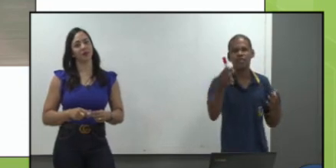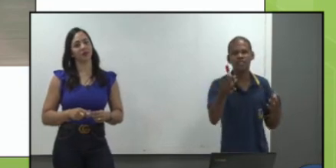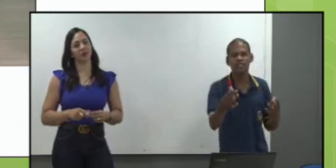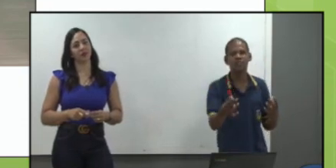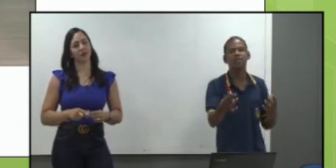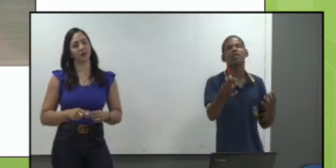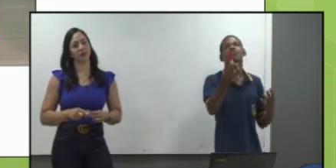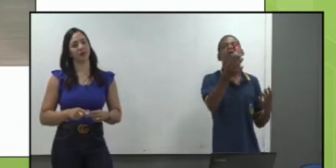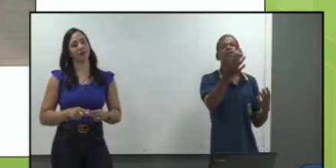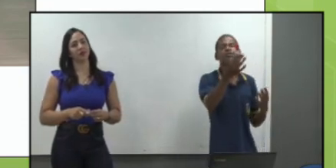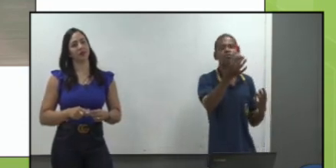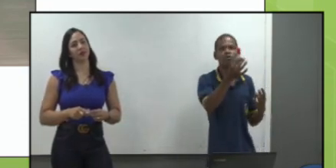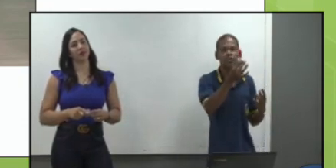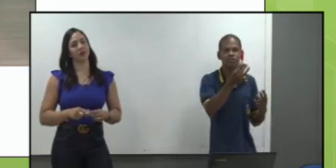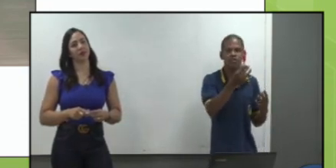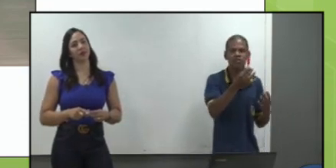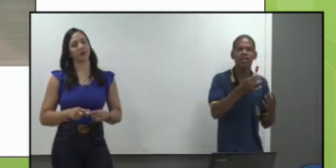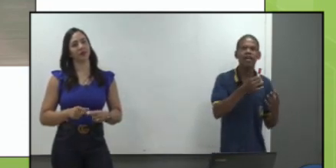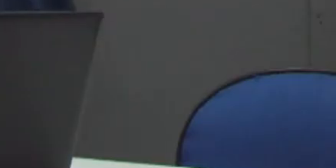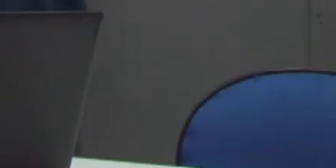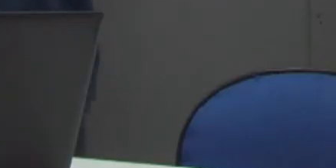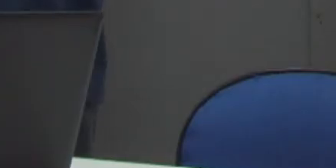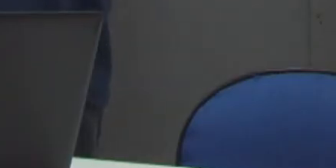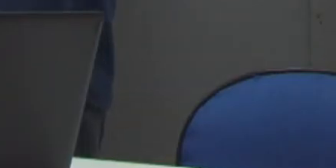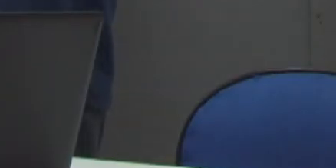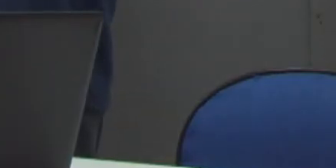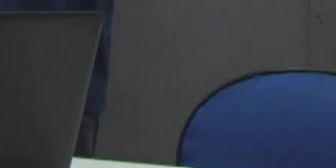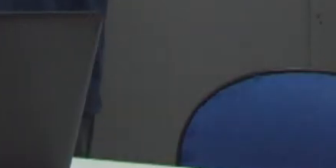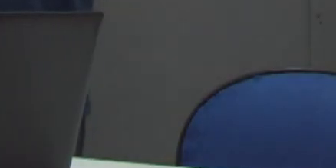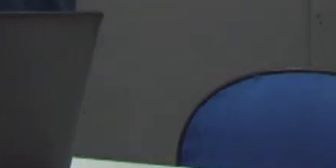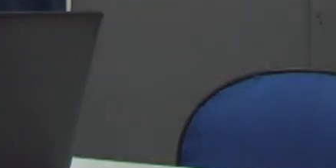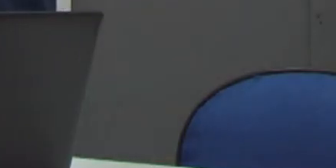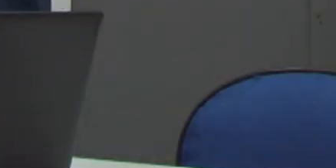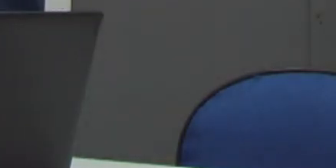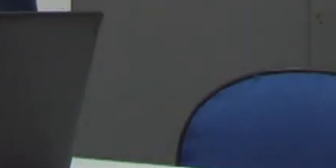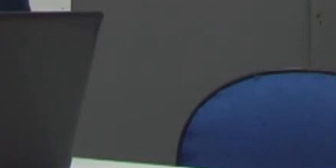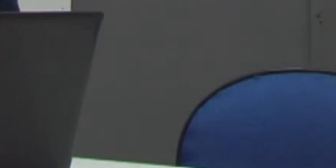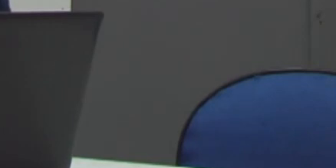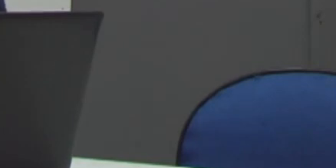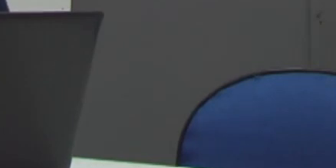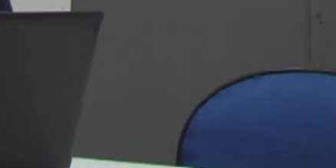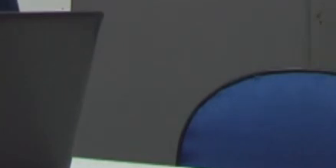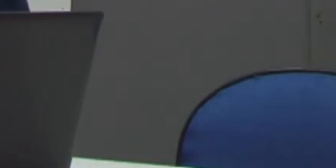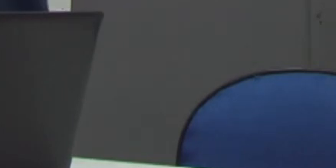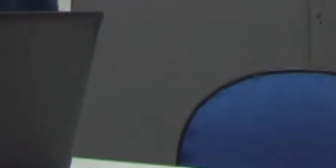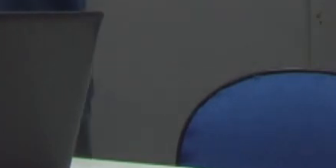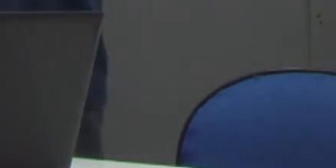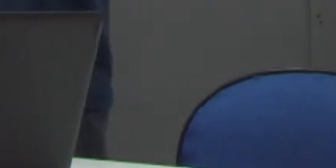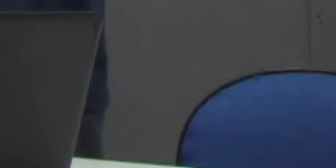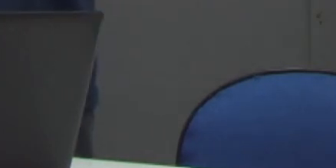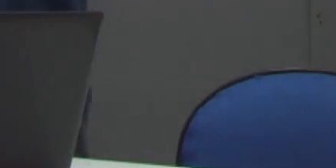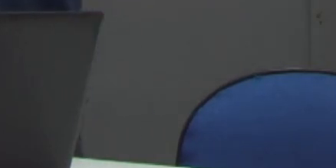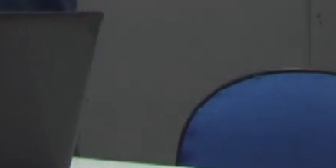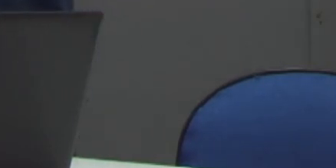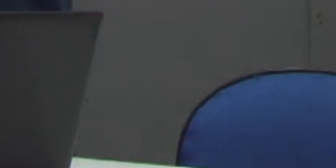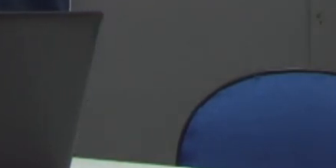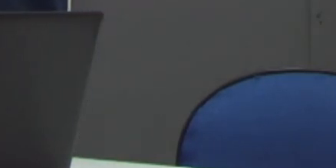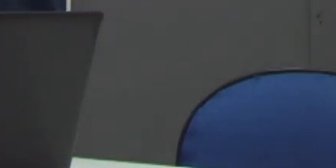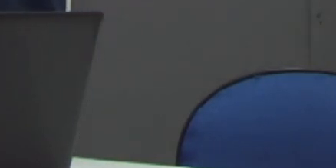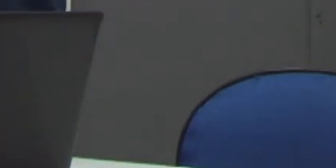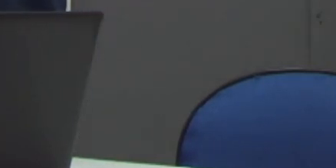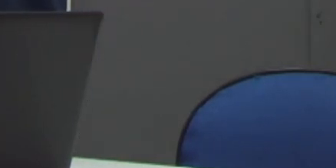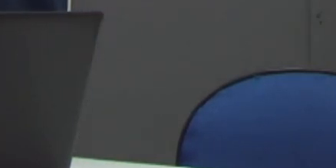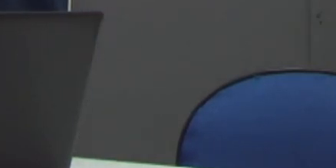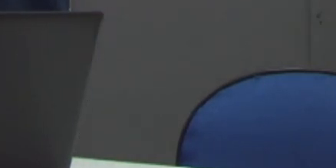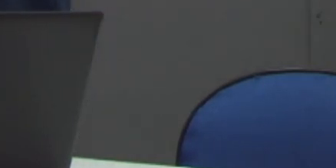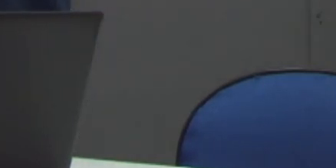E mandam para o seu professor. Eita, tio, eu vou mandar vídeos pequenos, vídeos longos. Não, você vai gravar vídeos